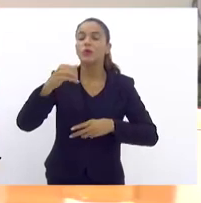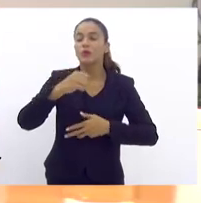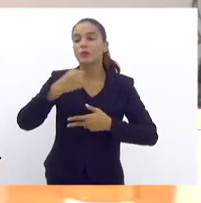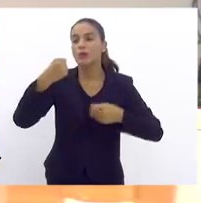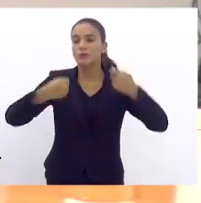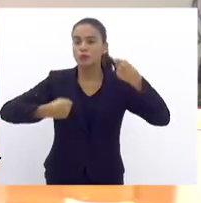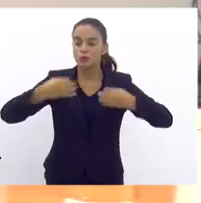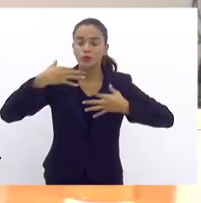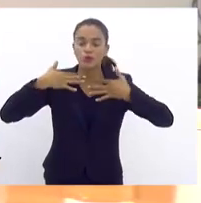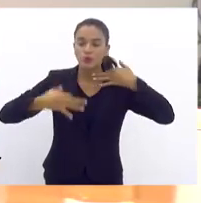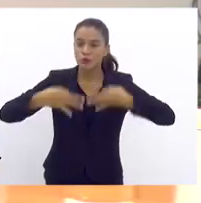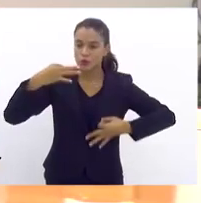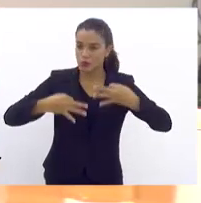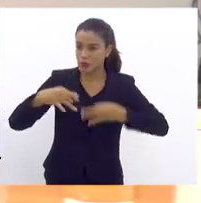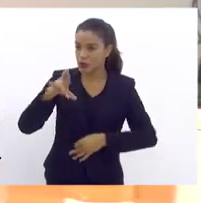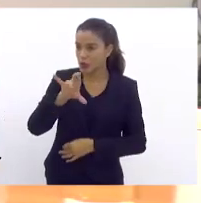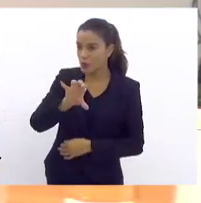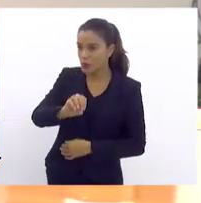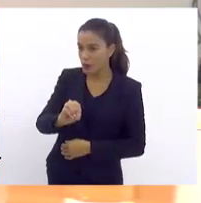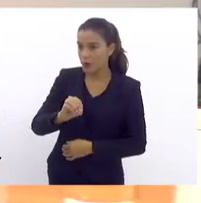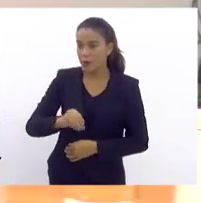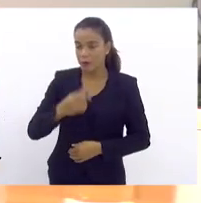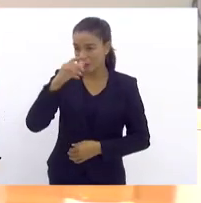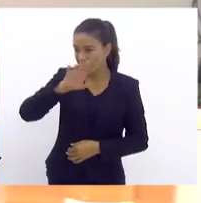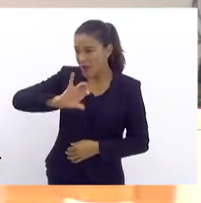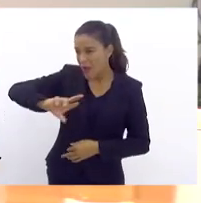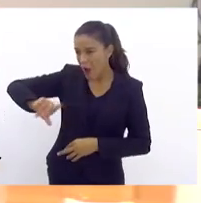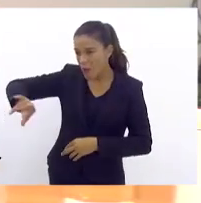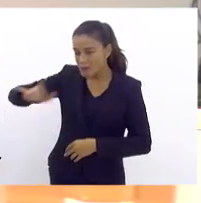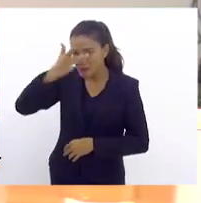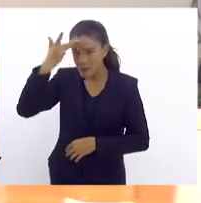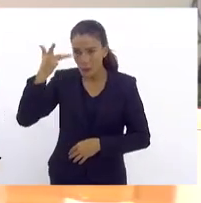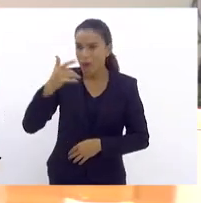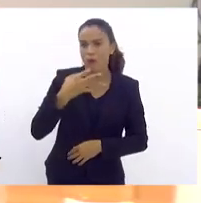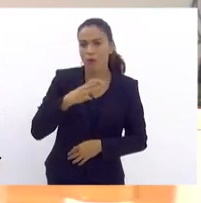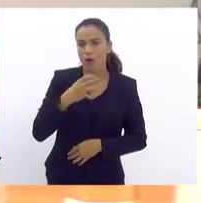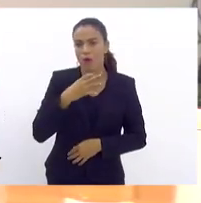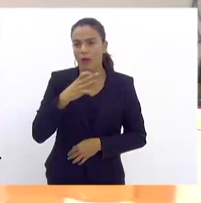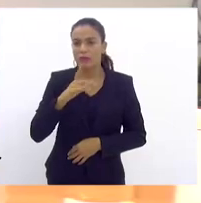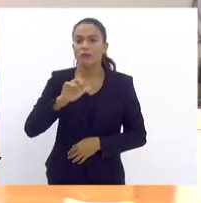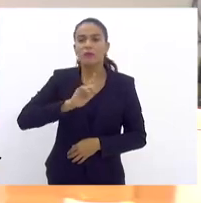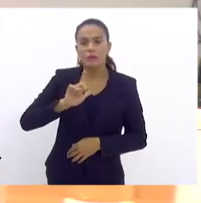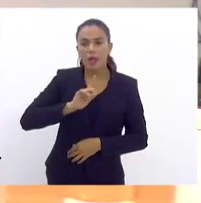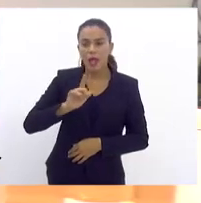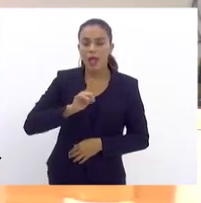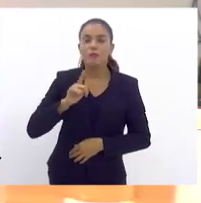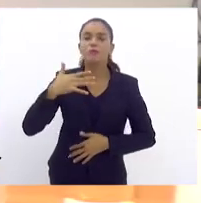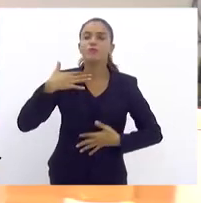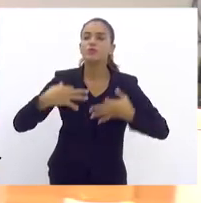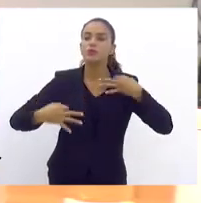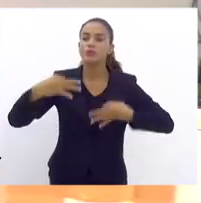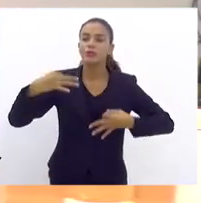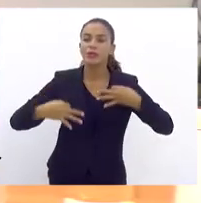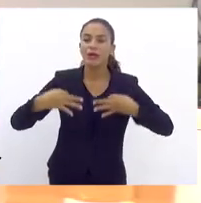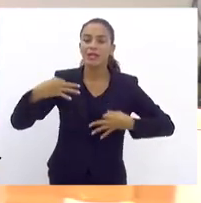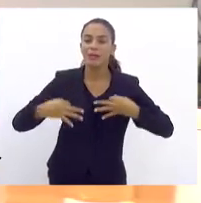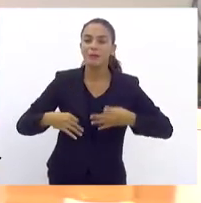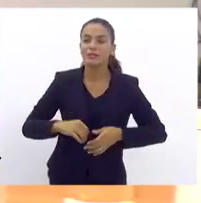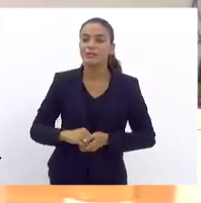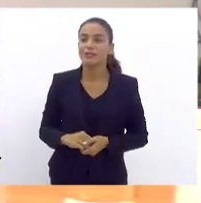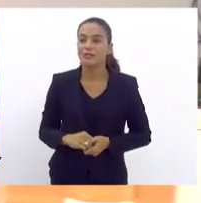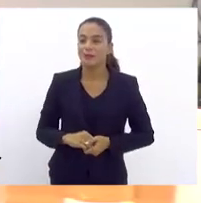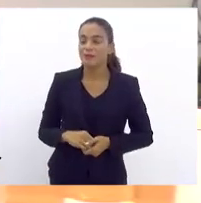Janeiro e para quem não conhece nós temos no nosso tribunal já alguns anos